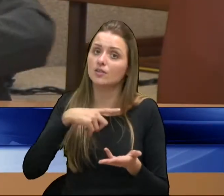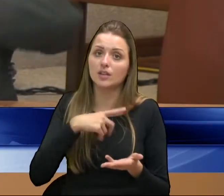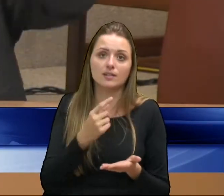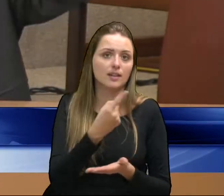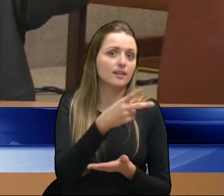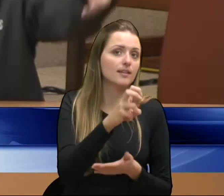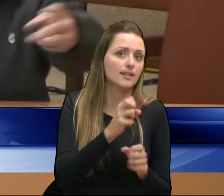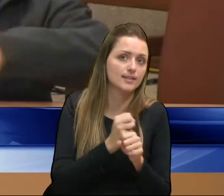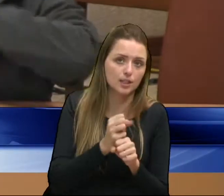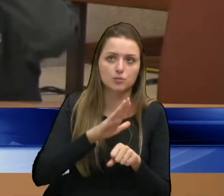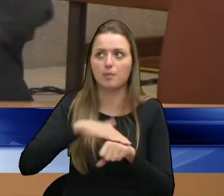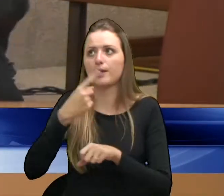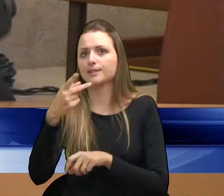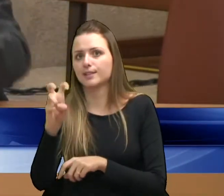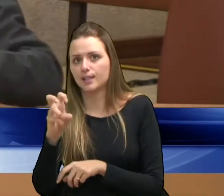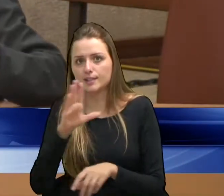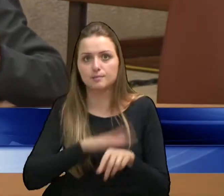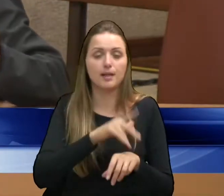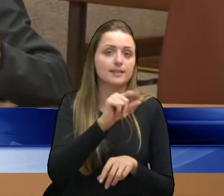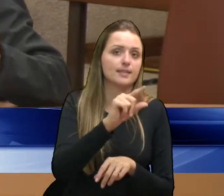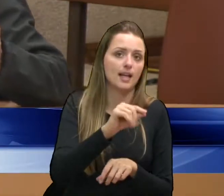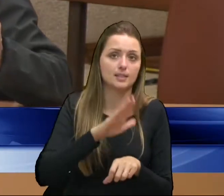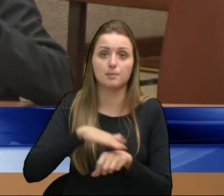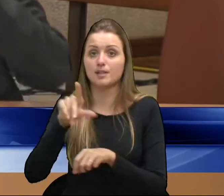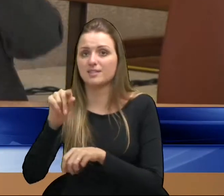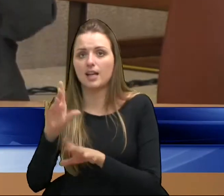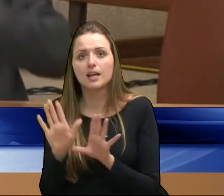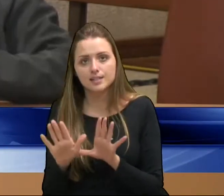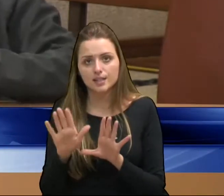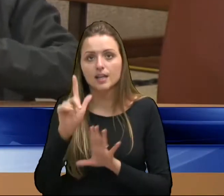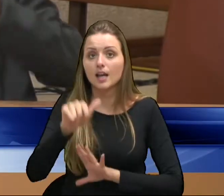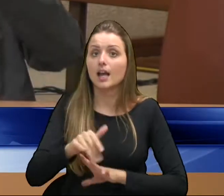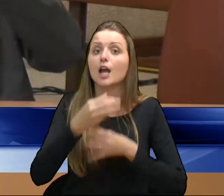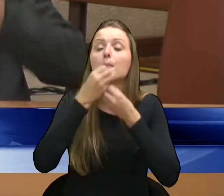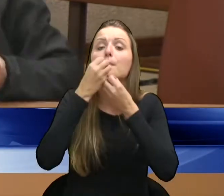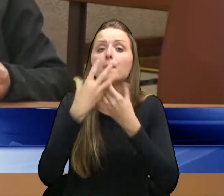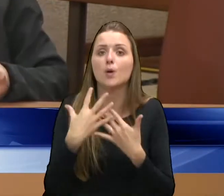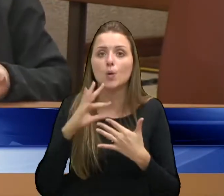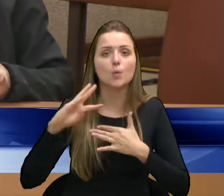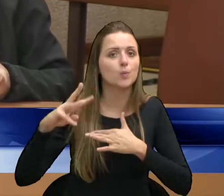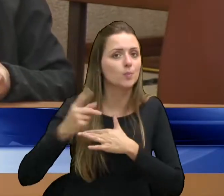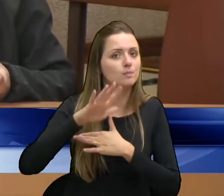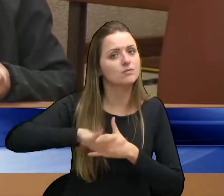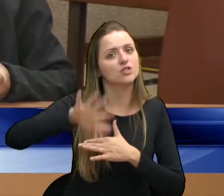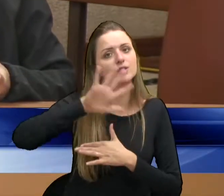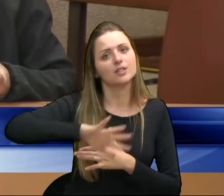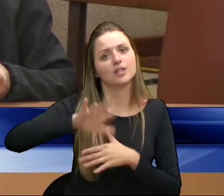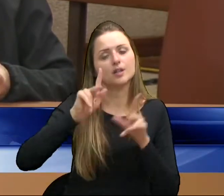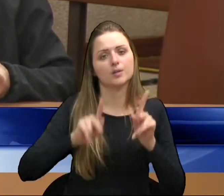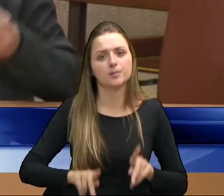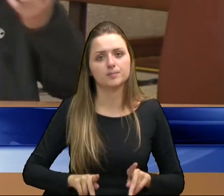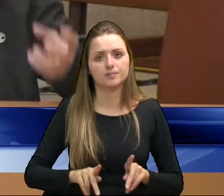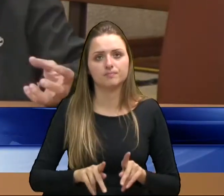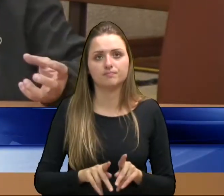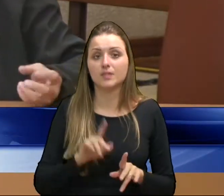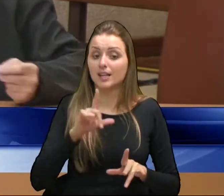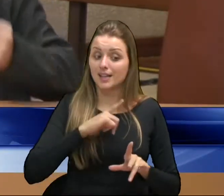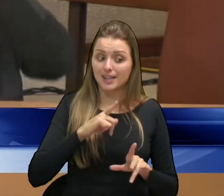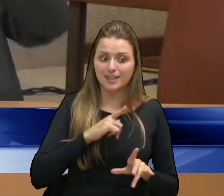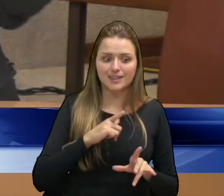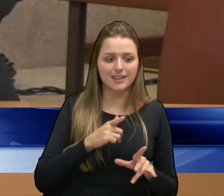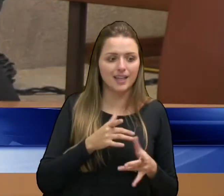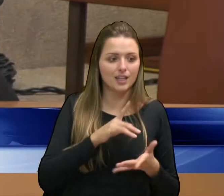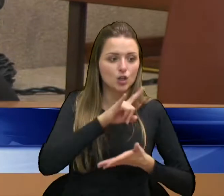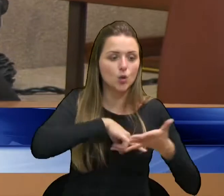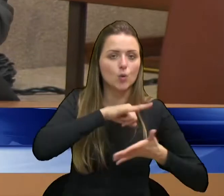15 anos mais 15, seus 10 mais 10, né? Isso é bom para todo mundo. Dá garantia